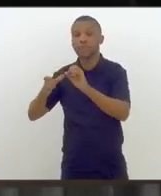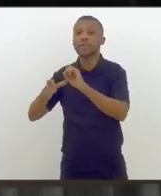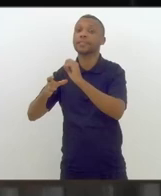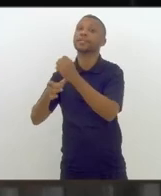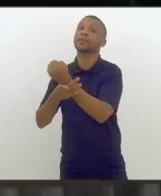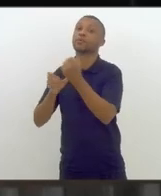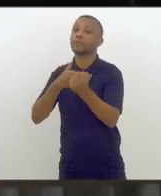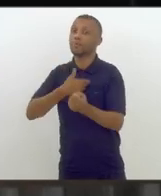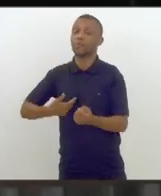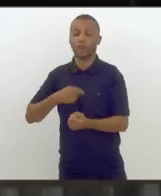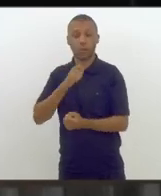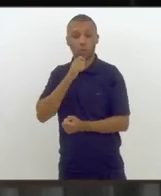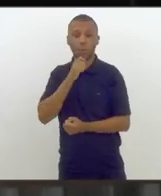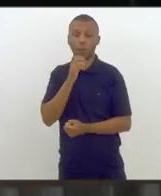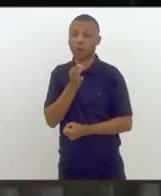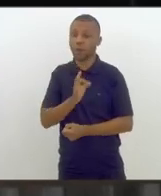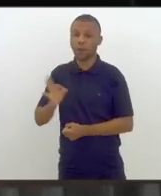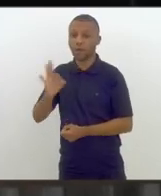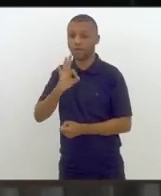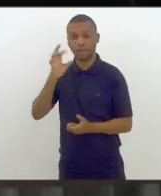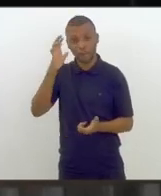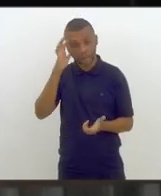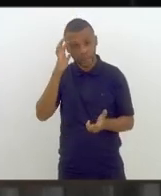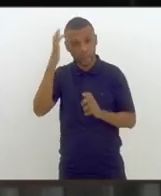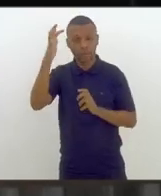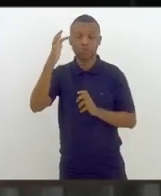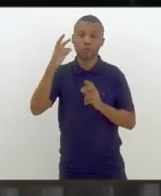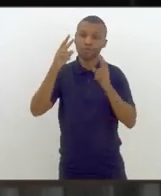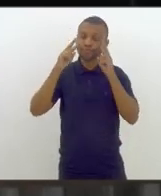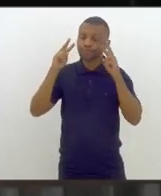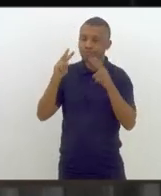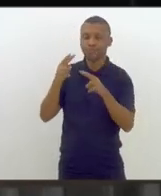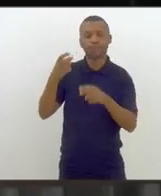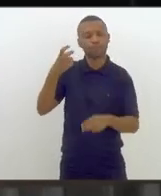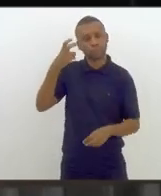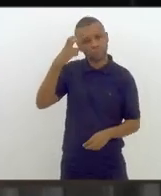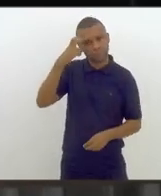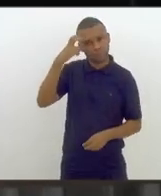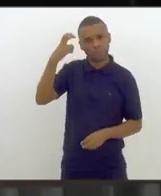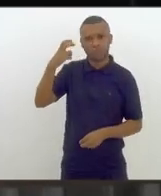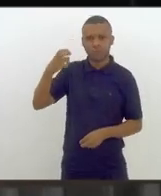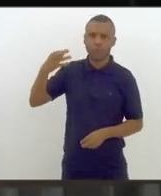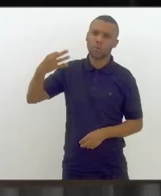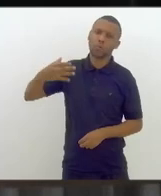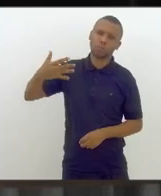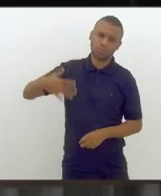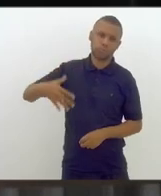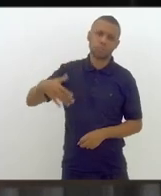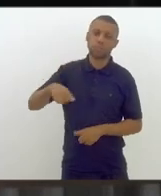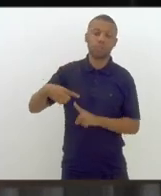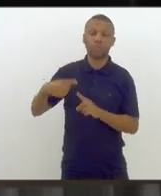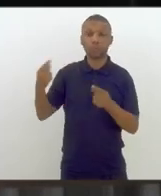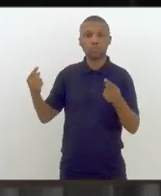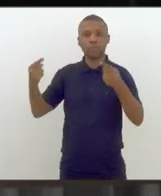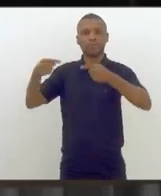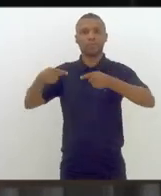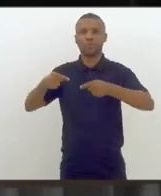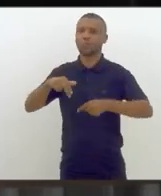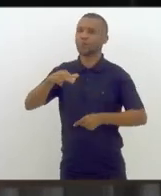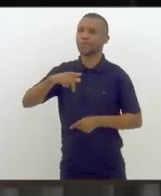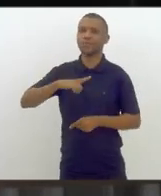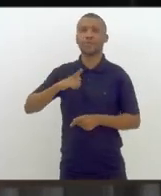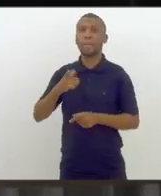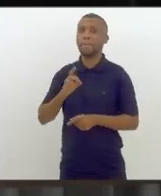E essa foi uma decisão que eu considerei uma decisão sábia, porque nunca tive medo dos desafios na minha